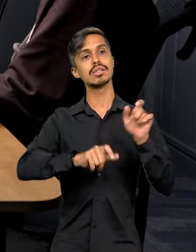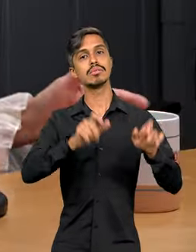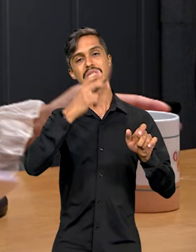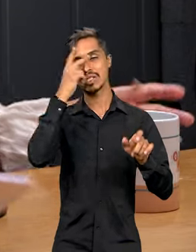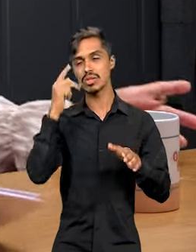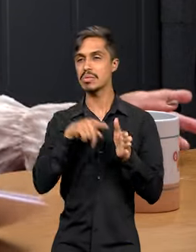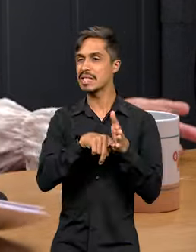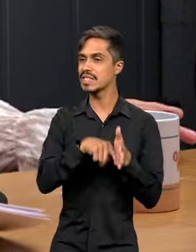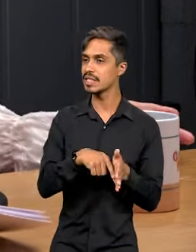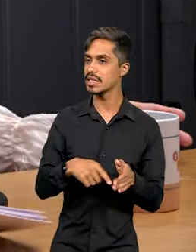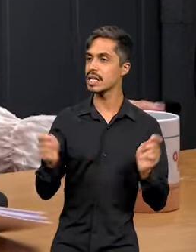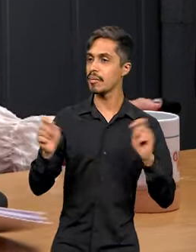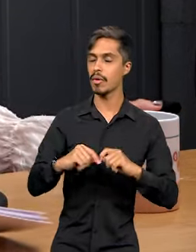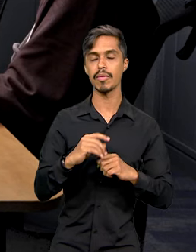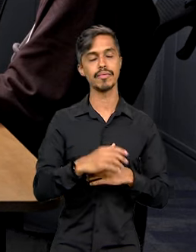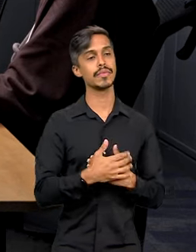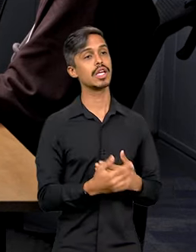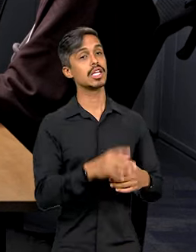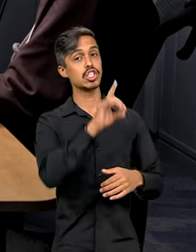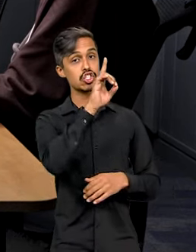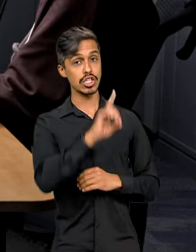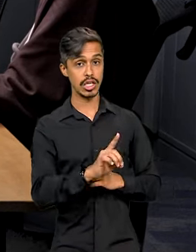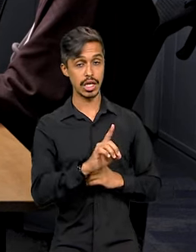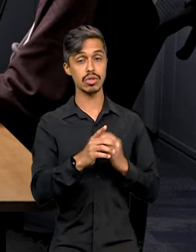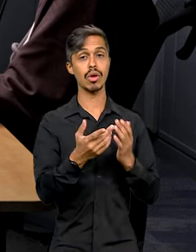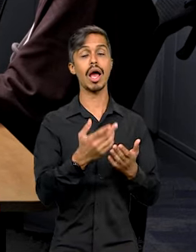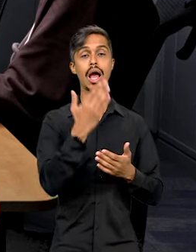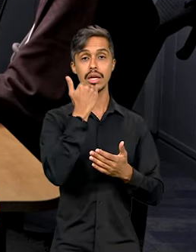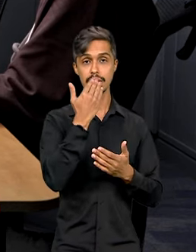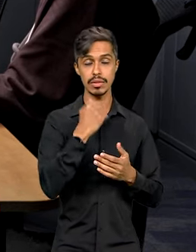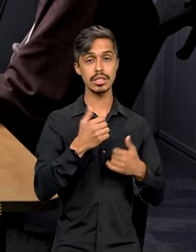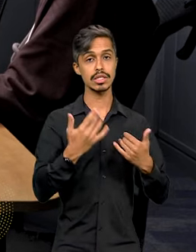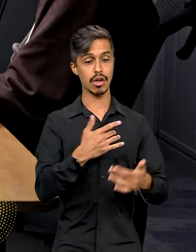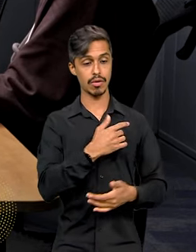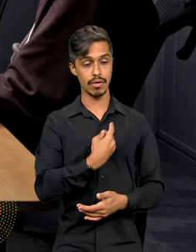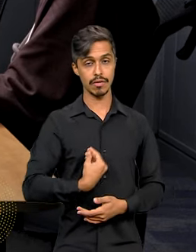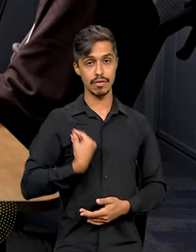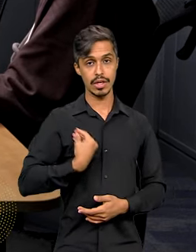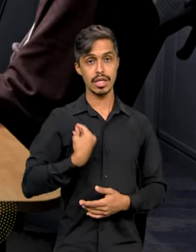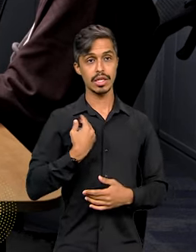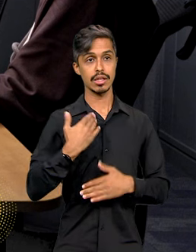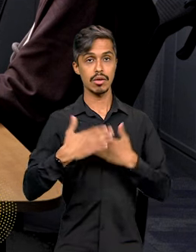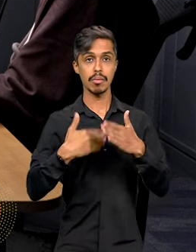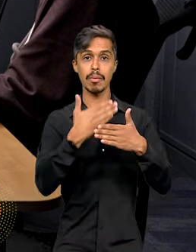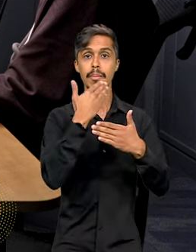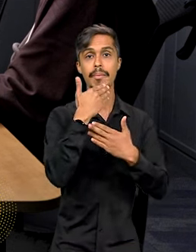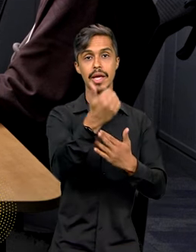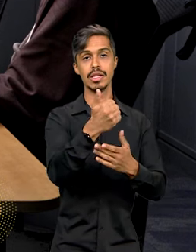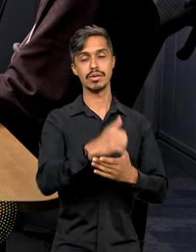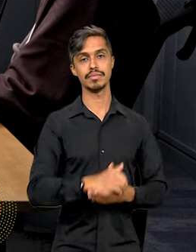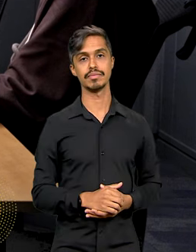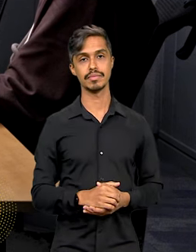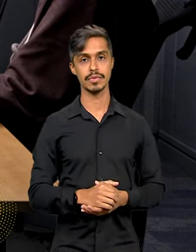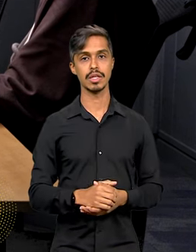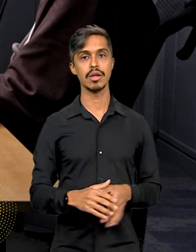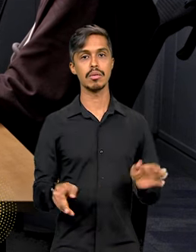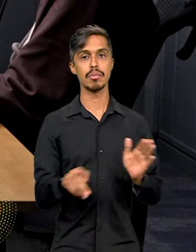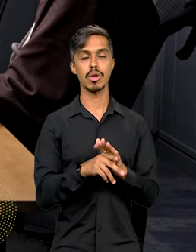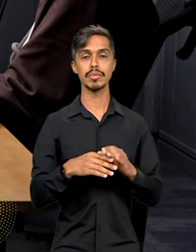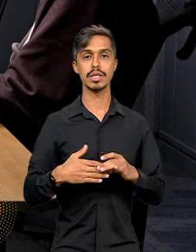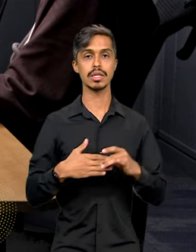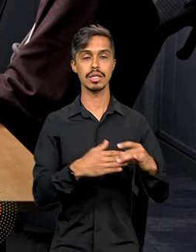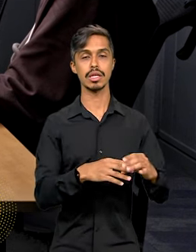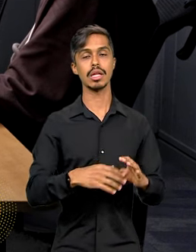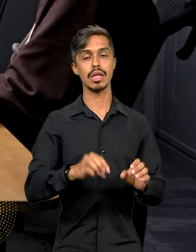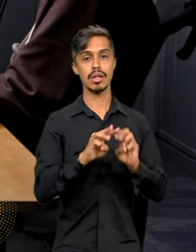internet se informem mais direito alimentação para uma vida e um futuro melhores do dia mundial de